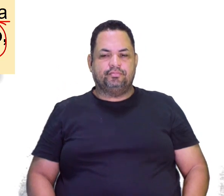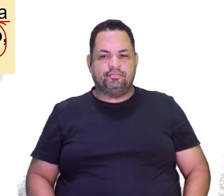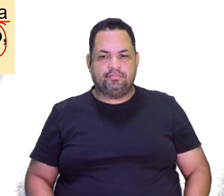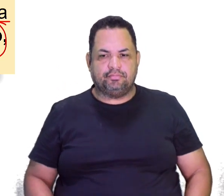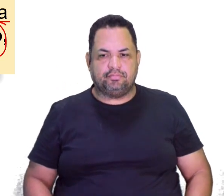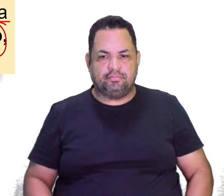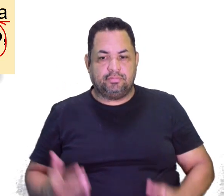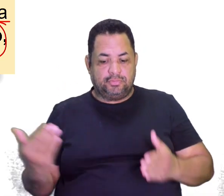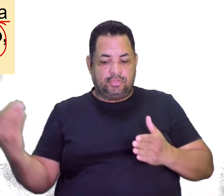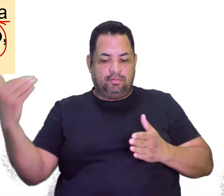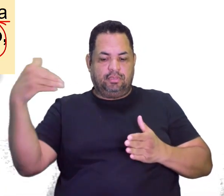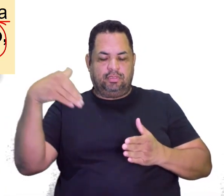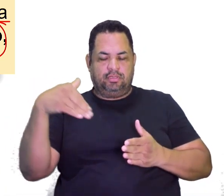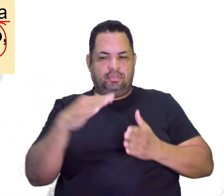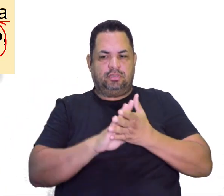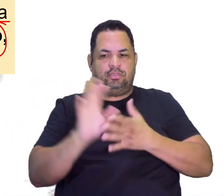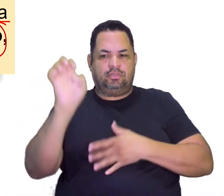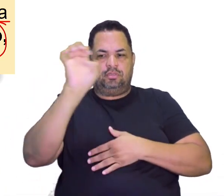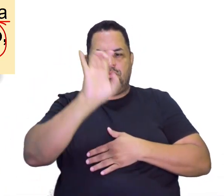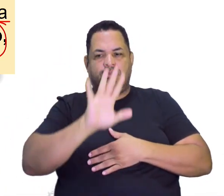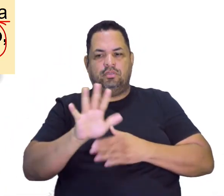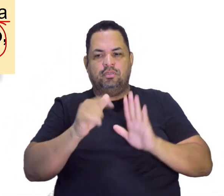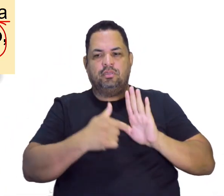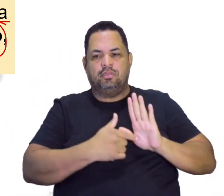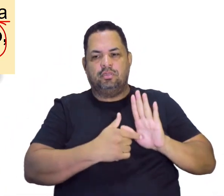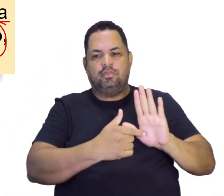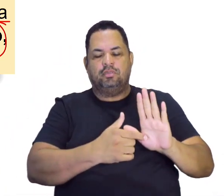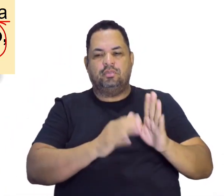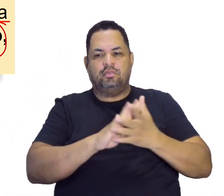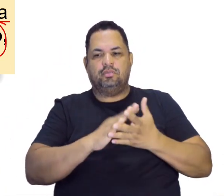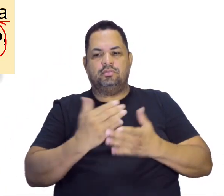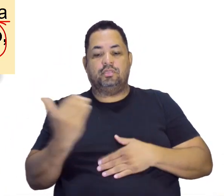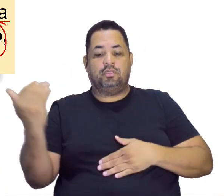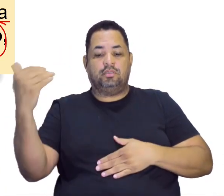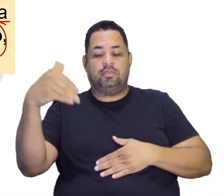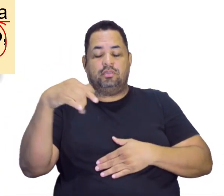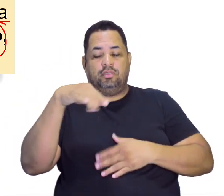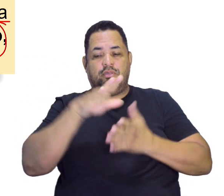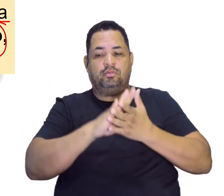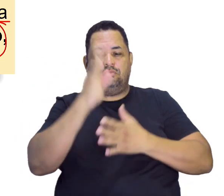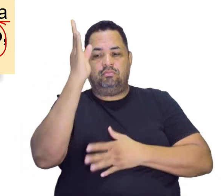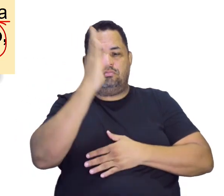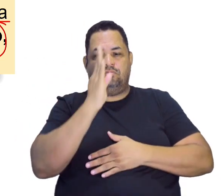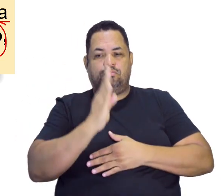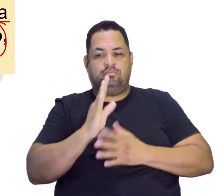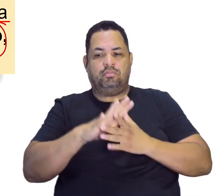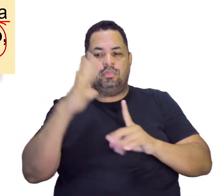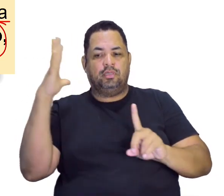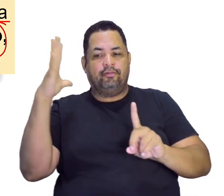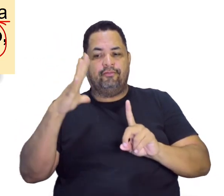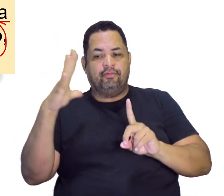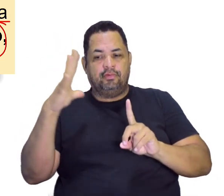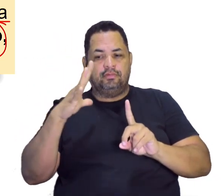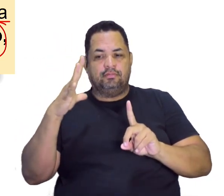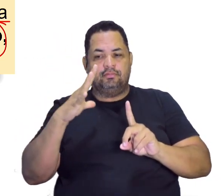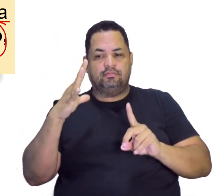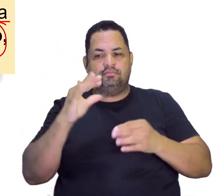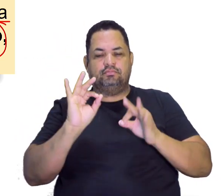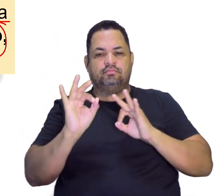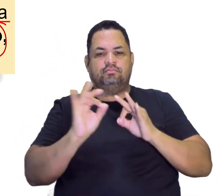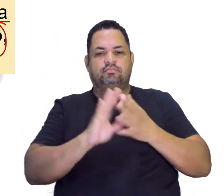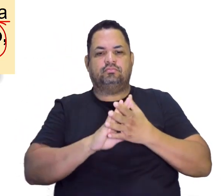da Europa que traziam que chegavam ao Brasil e eh